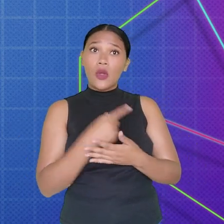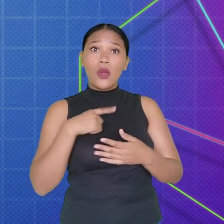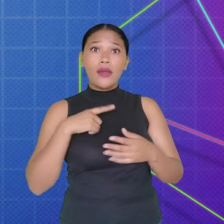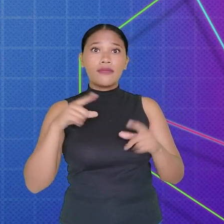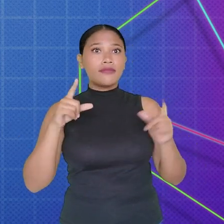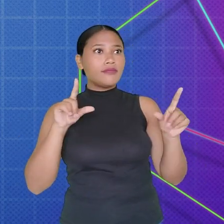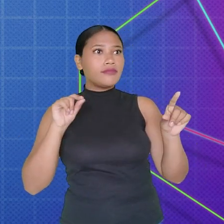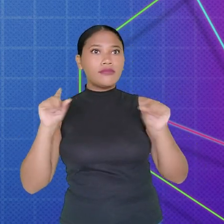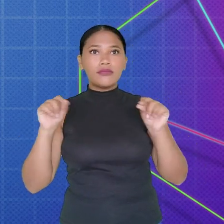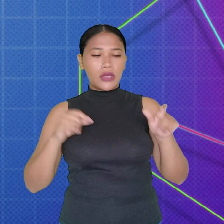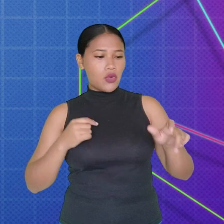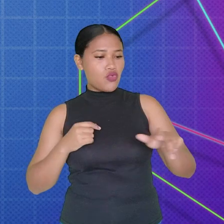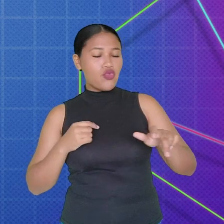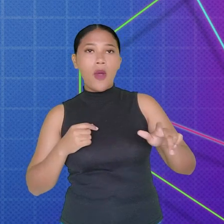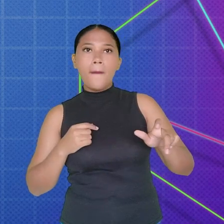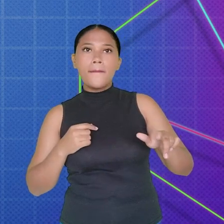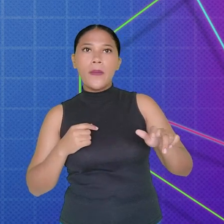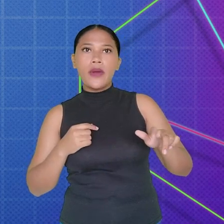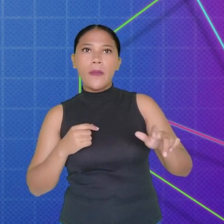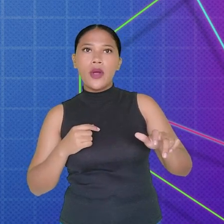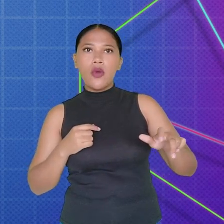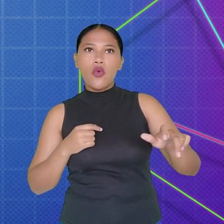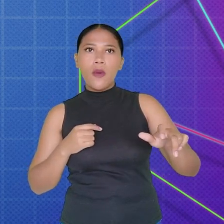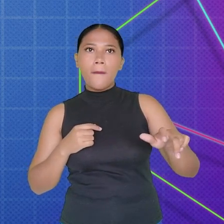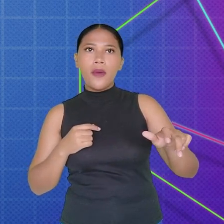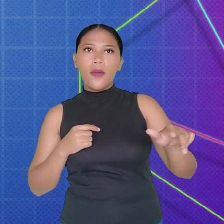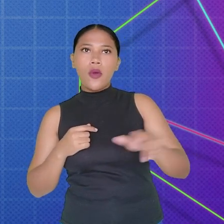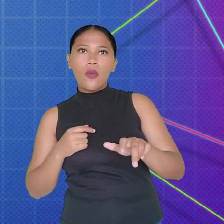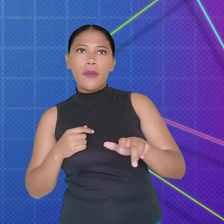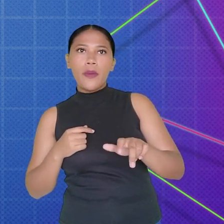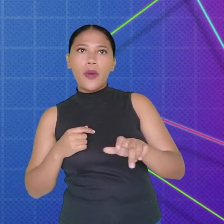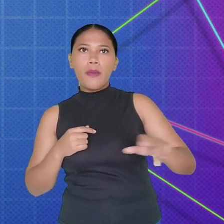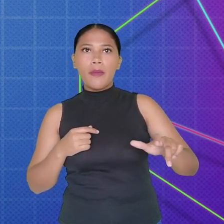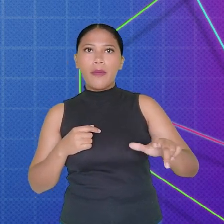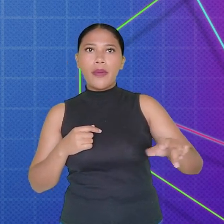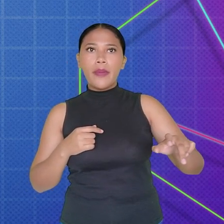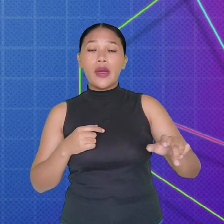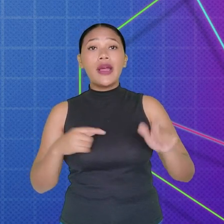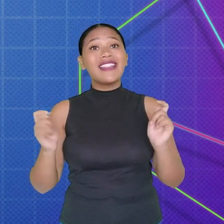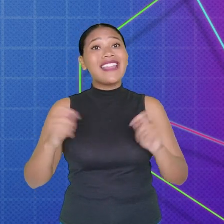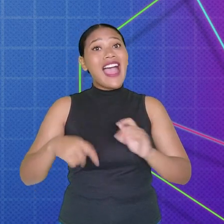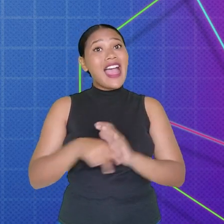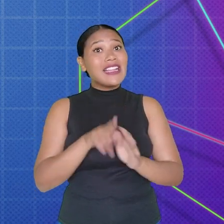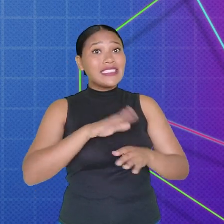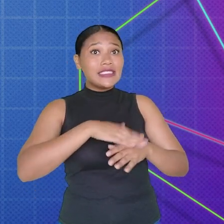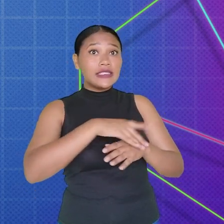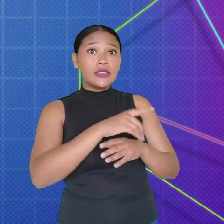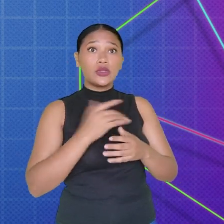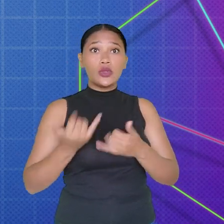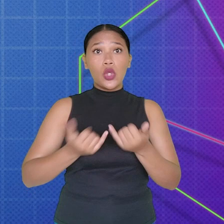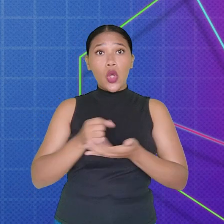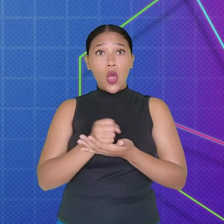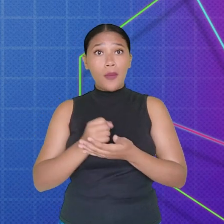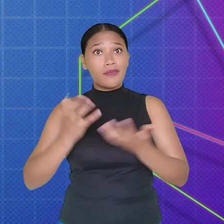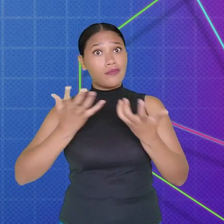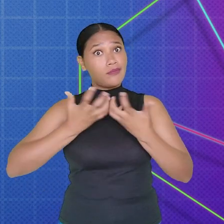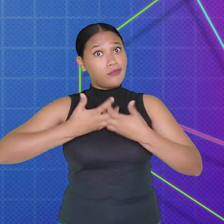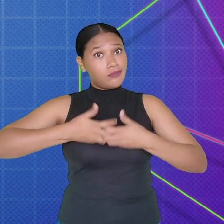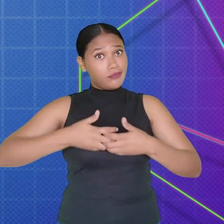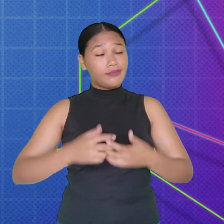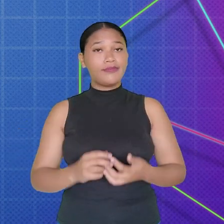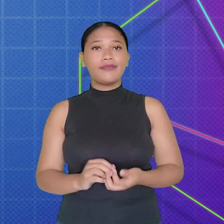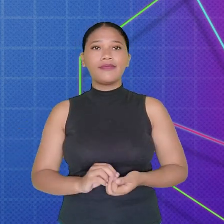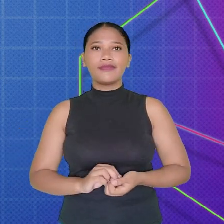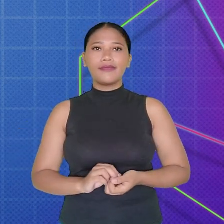permitem detectar cliques no mouse, movimentos no cursor e até mesmo scroll do mouse, permitindo assim criar jogos com interações complexas